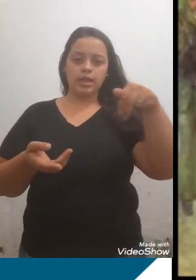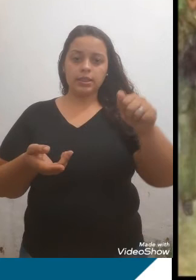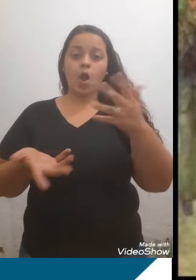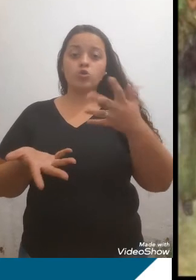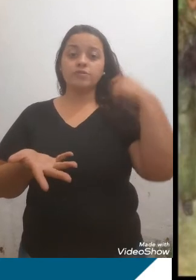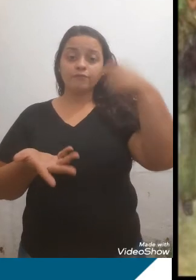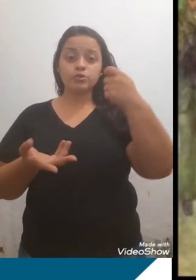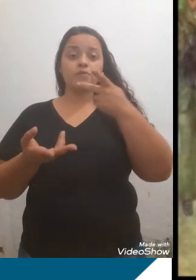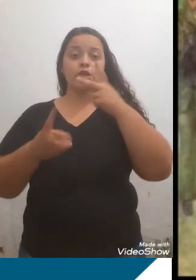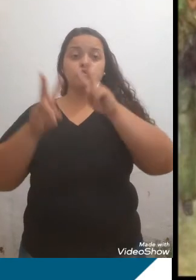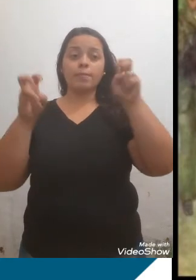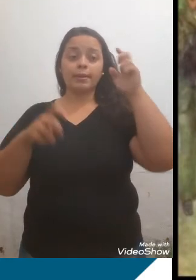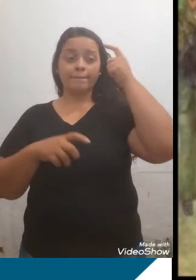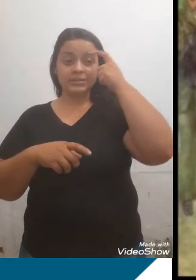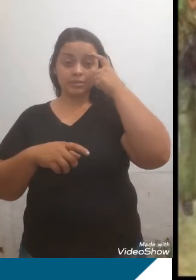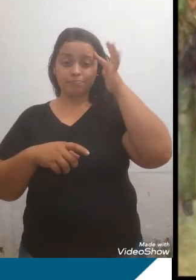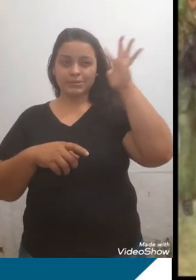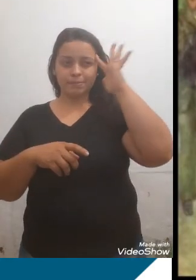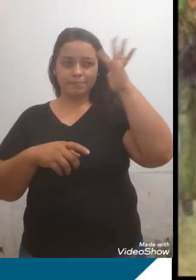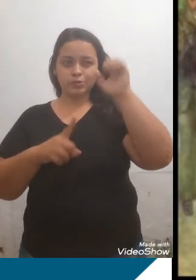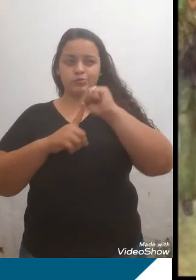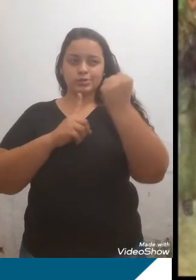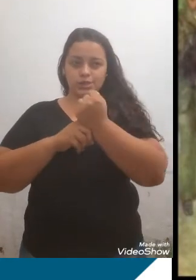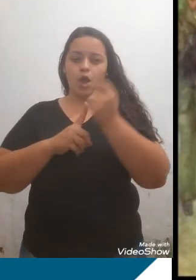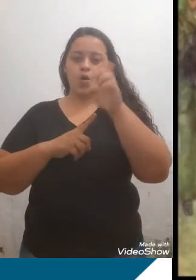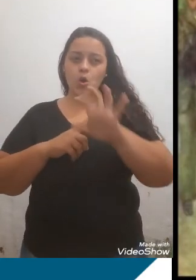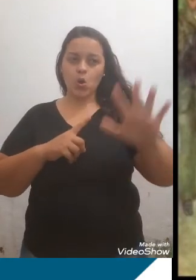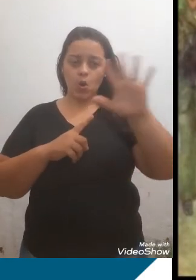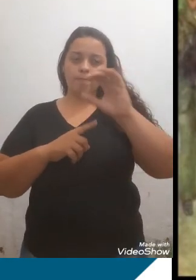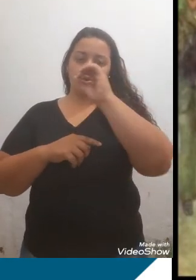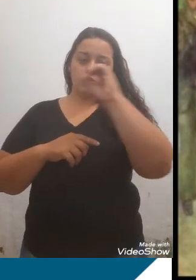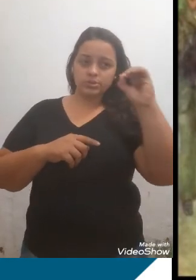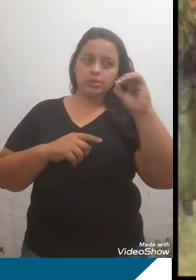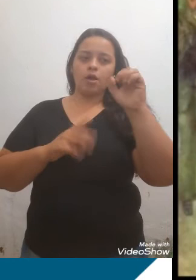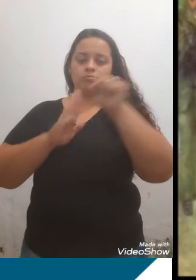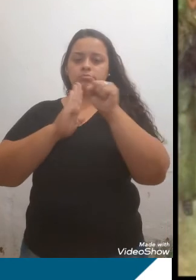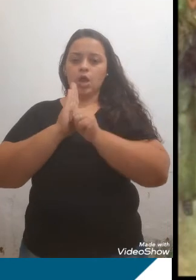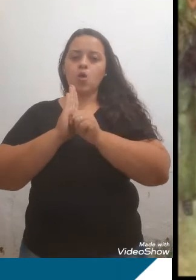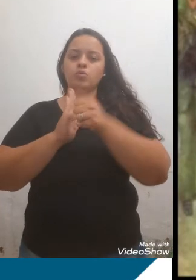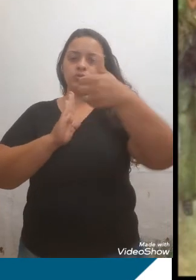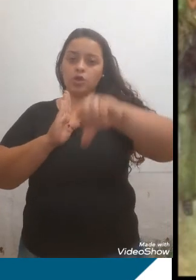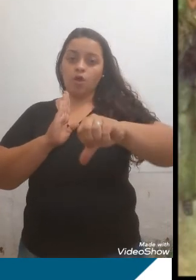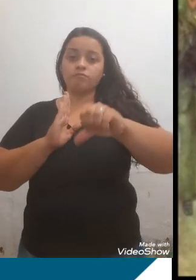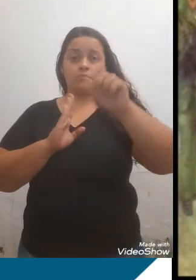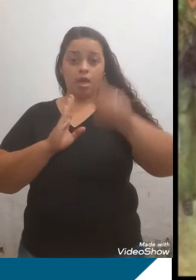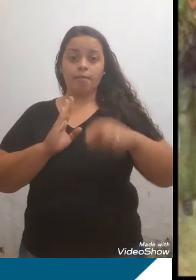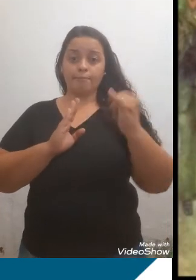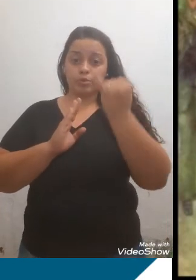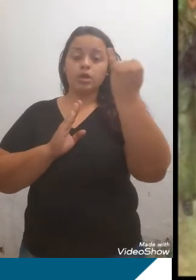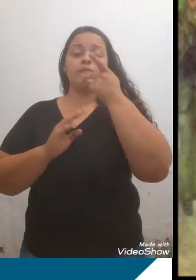hoje, que é sobre o pensamento social na Europa Ocidental no século XIX. Bom, é importante dizer que essa